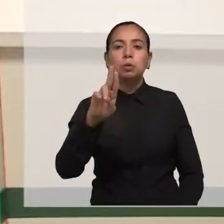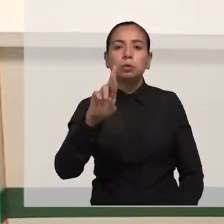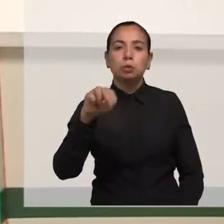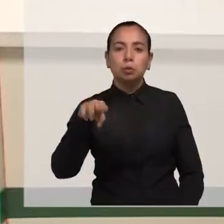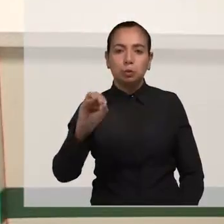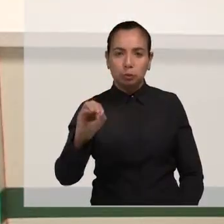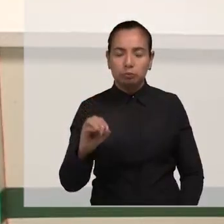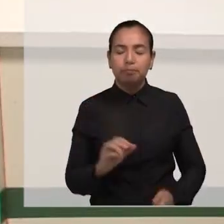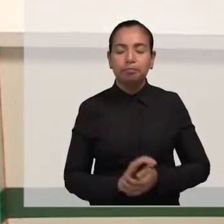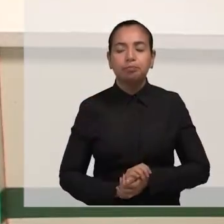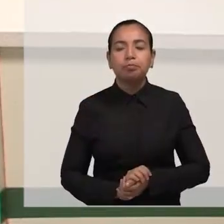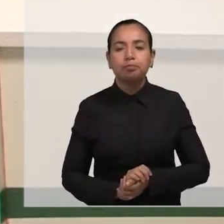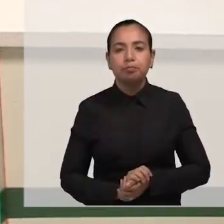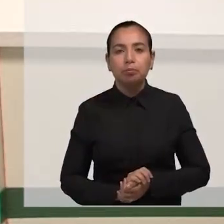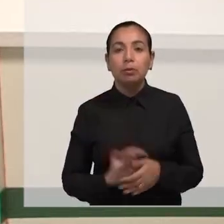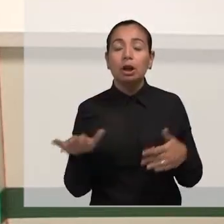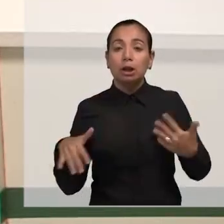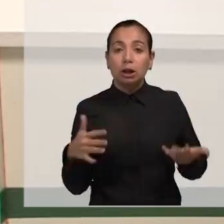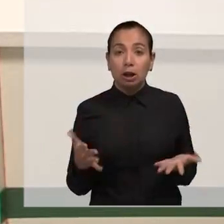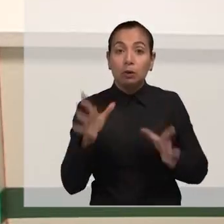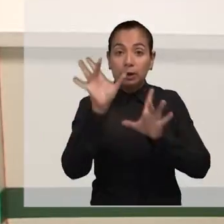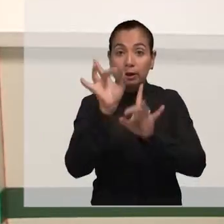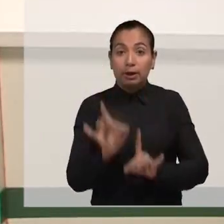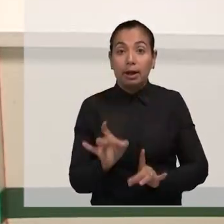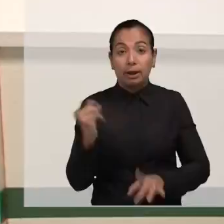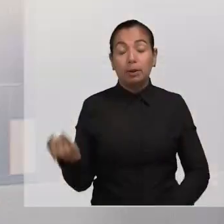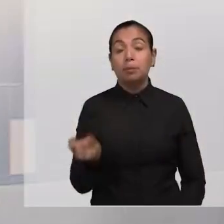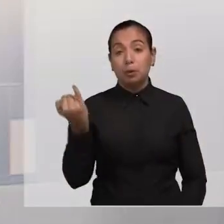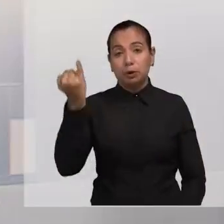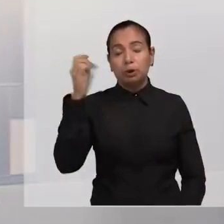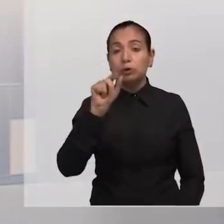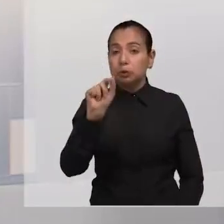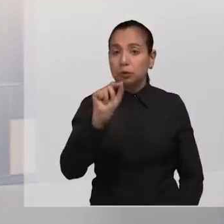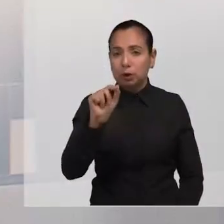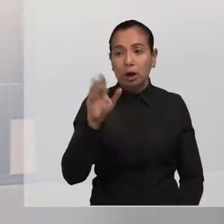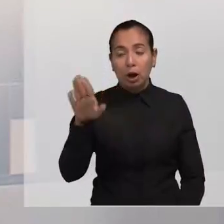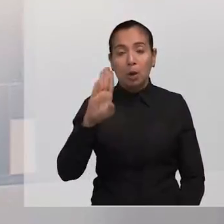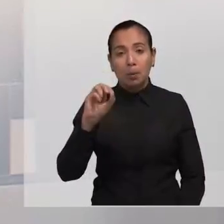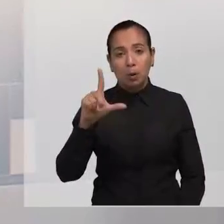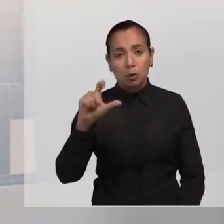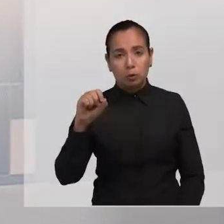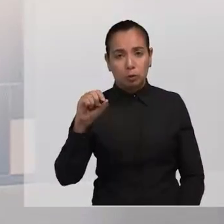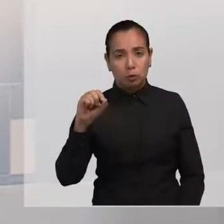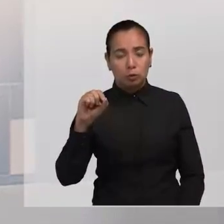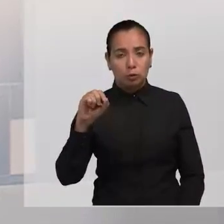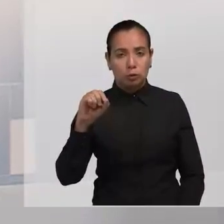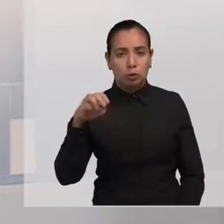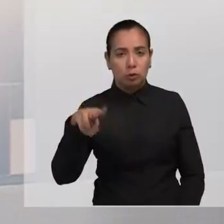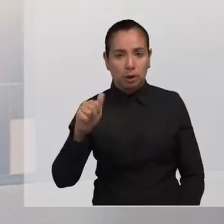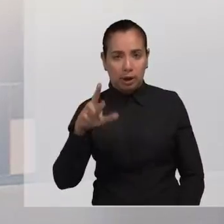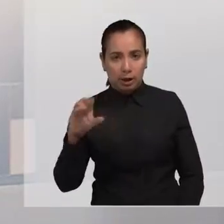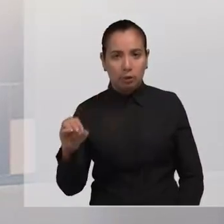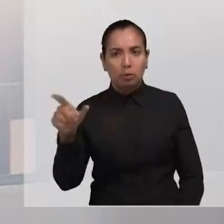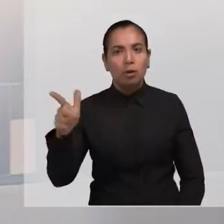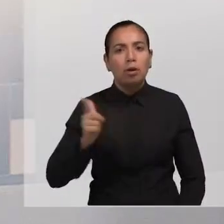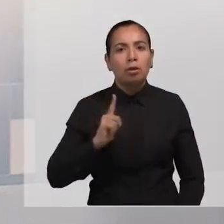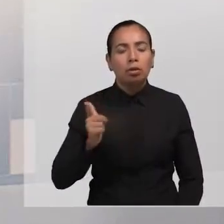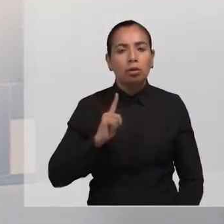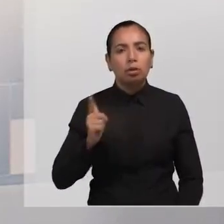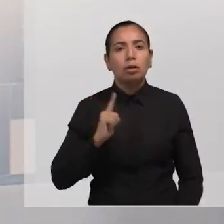detalhe importante, eu sempre tenho colocado que o Bolsonaro criou um movimento cívico conservador,